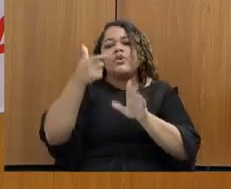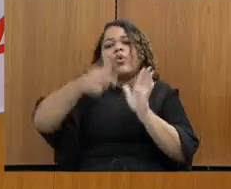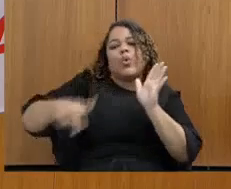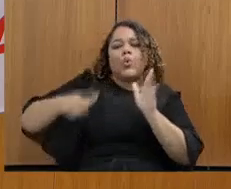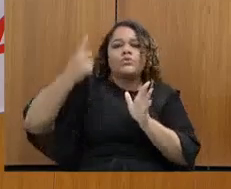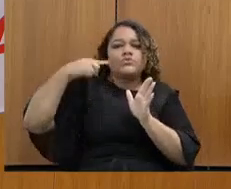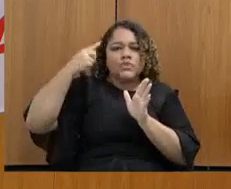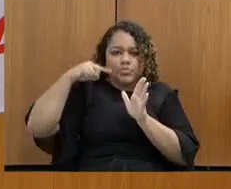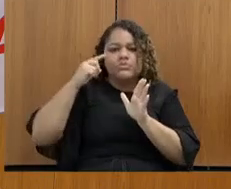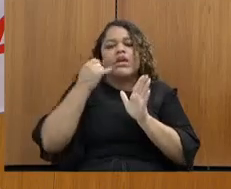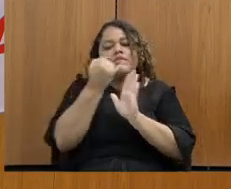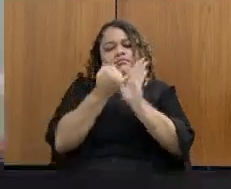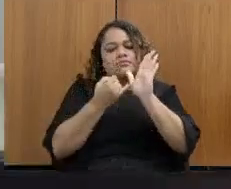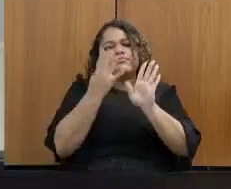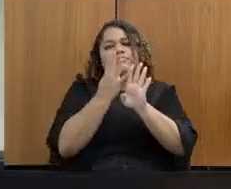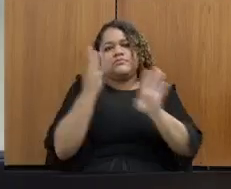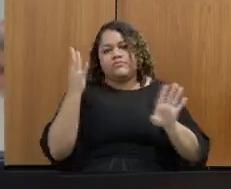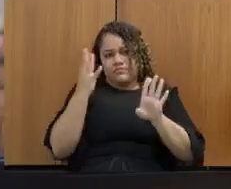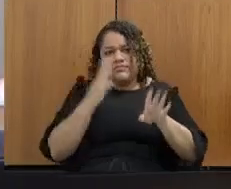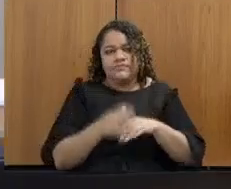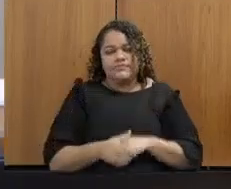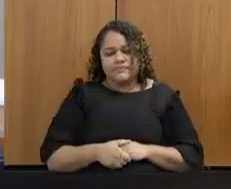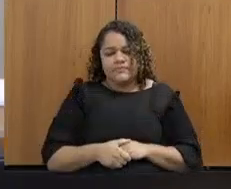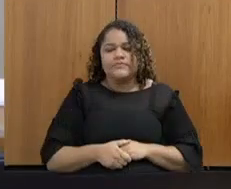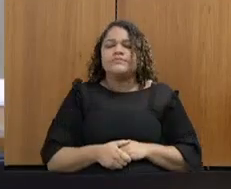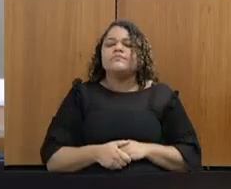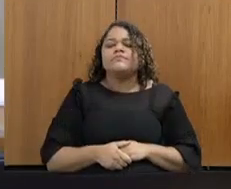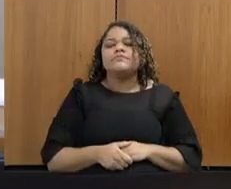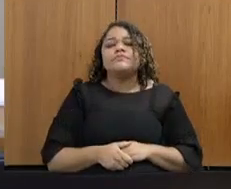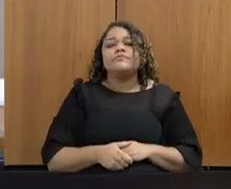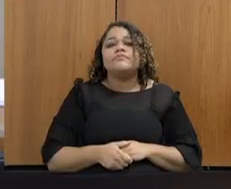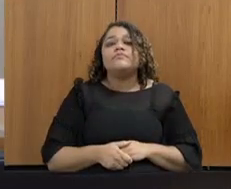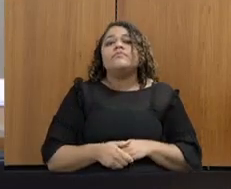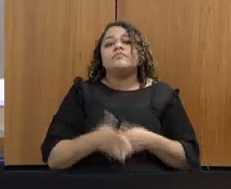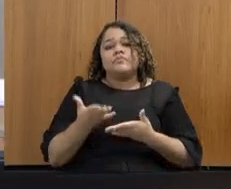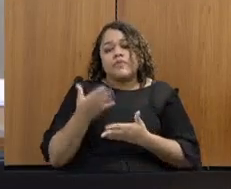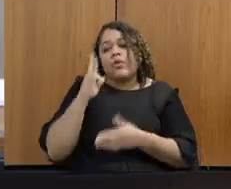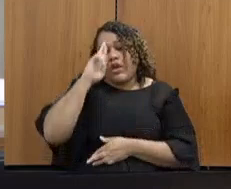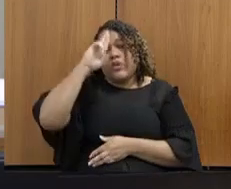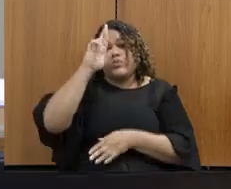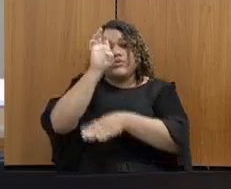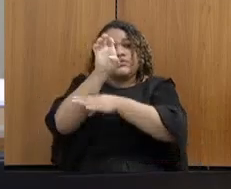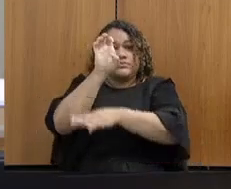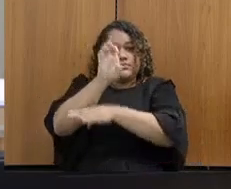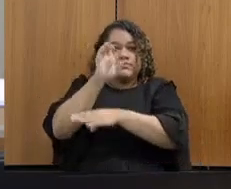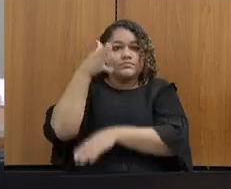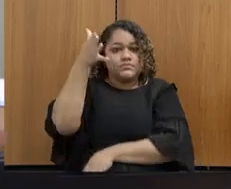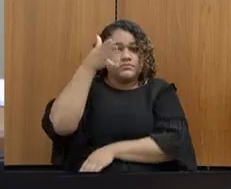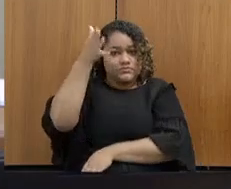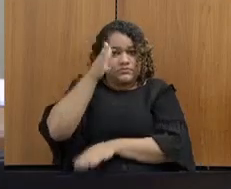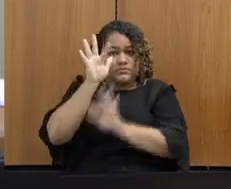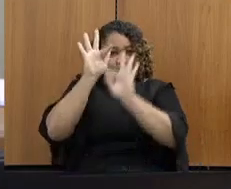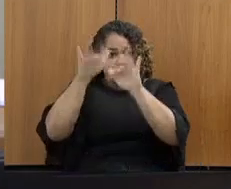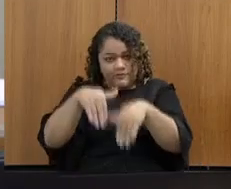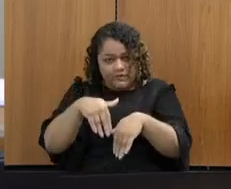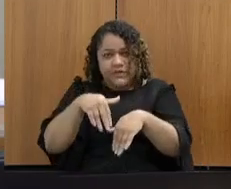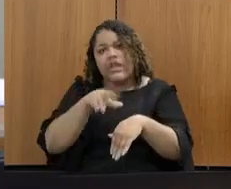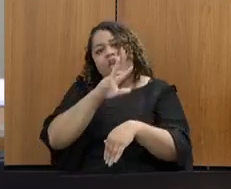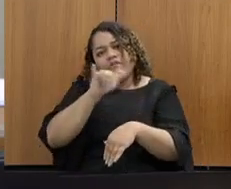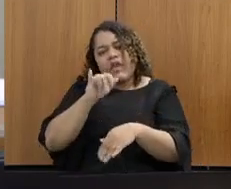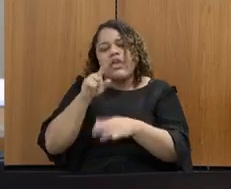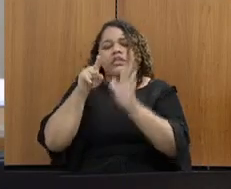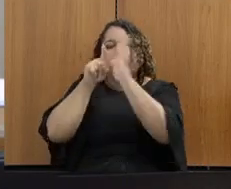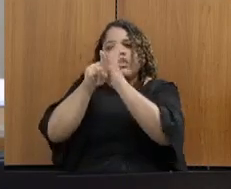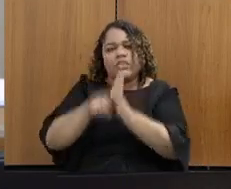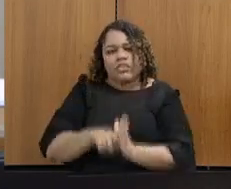inscrição encerrada exposição inicial da autoridade Estadual a ordem de interpelação seguirá a